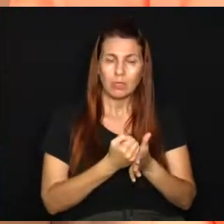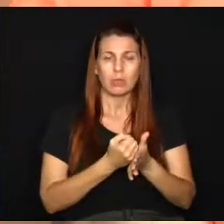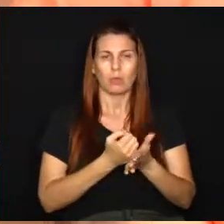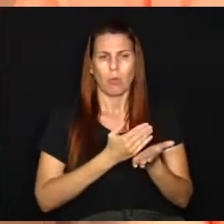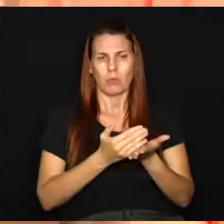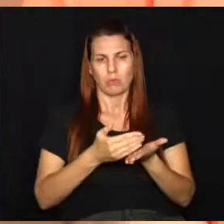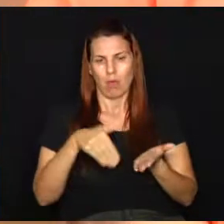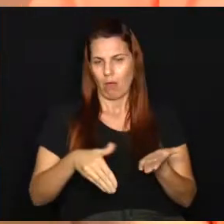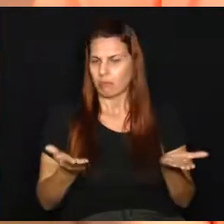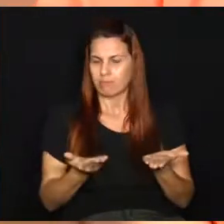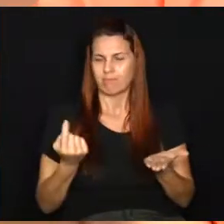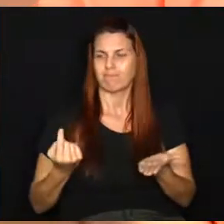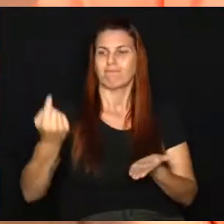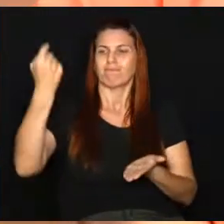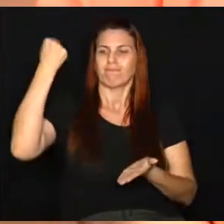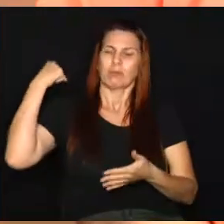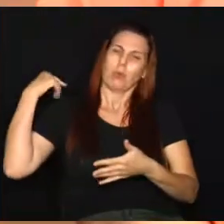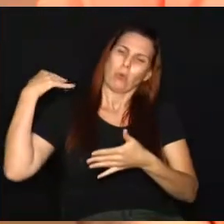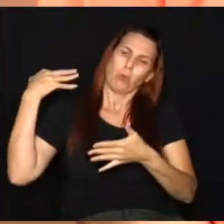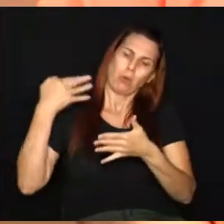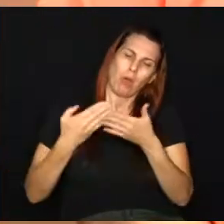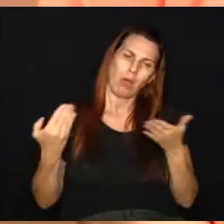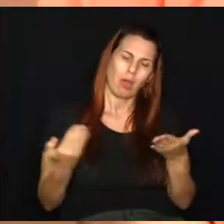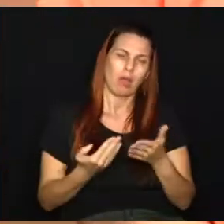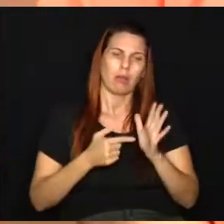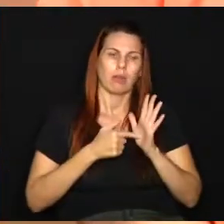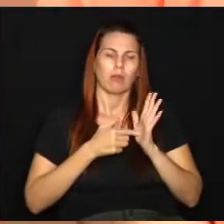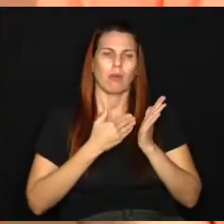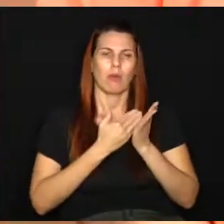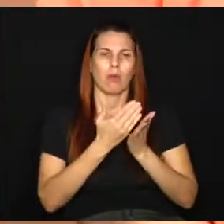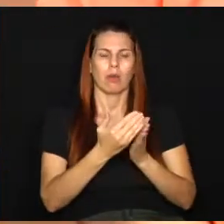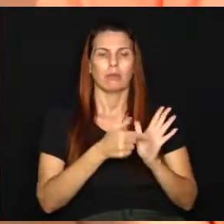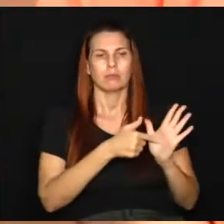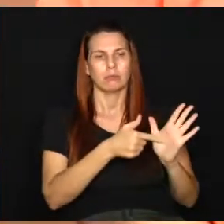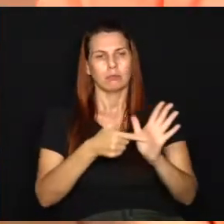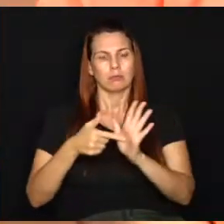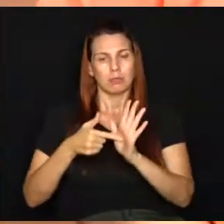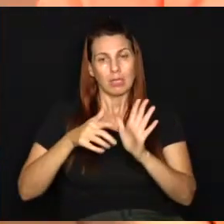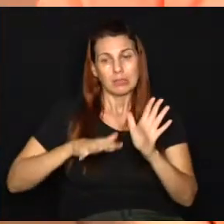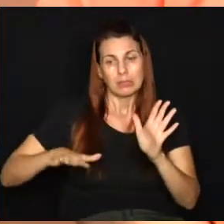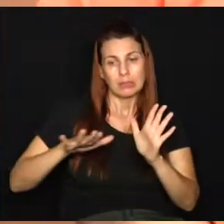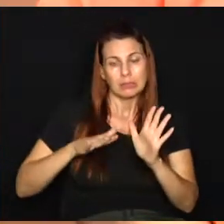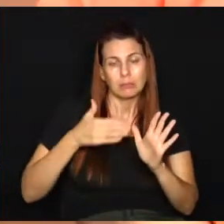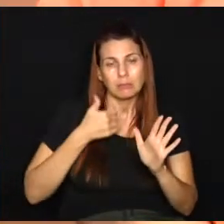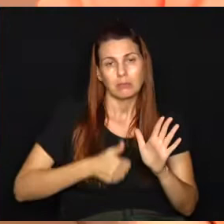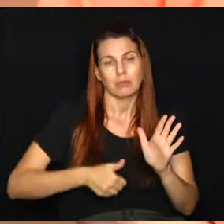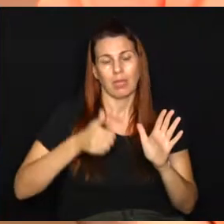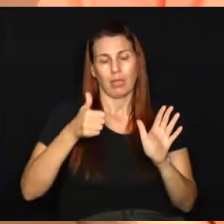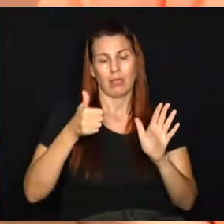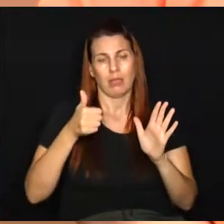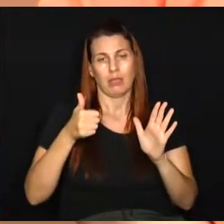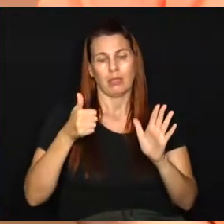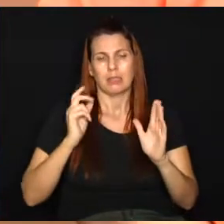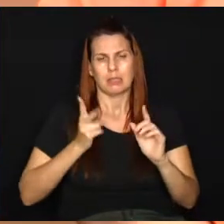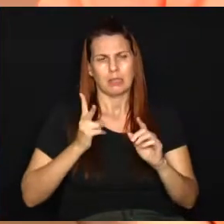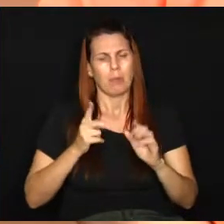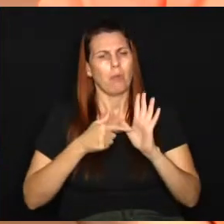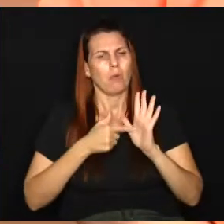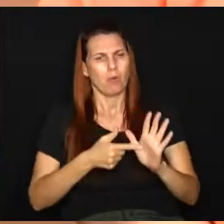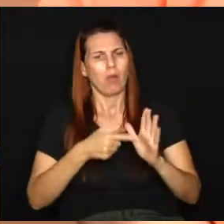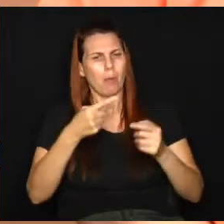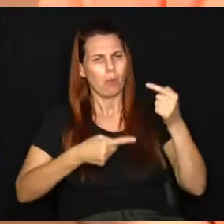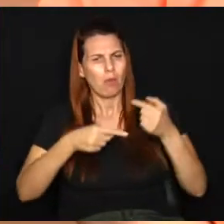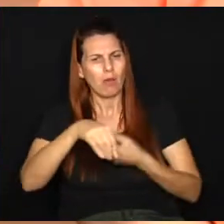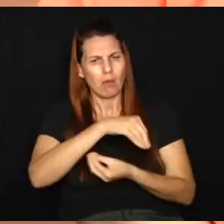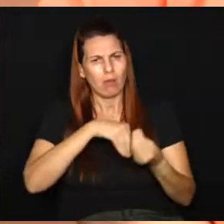mas que a gente está vendo que estão ganhando espaço, visibilidade, lutando por representação política. Isso é sempre importante dizer.